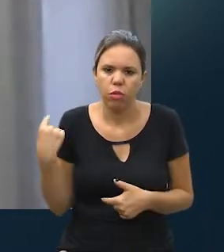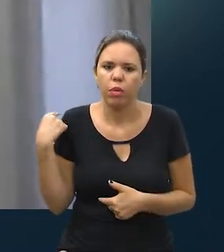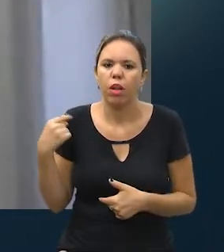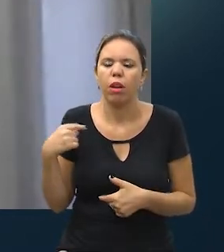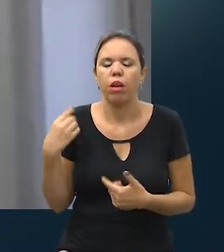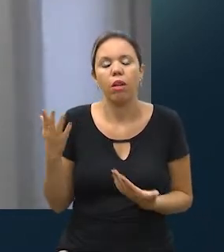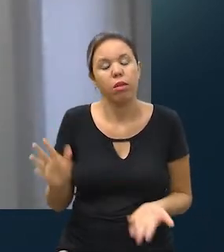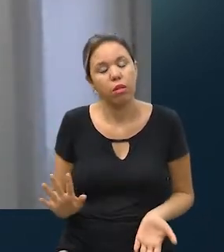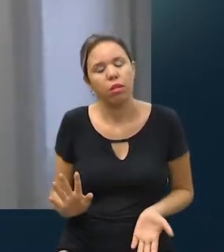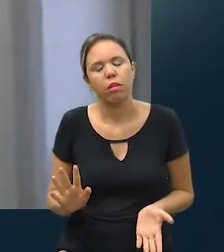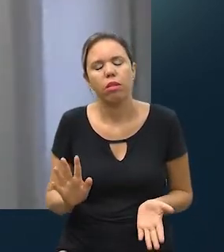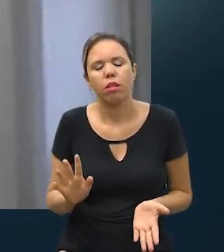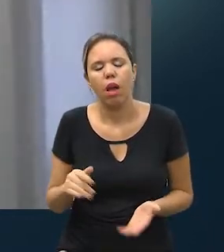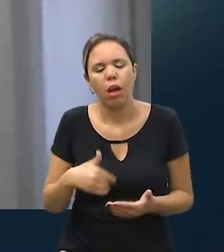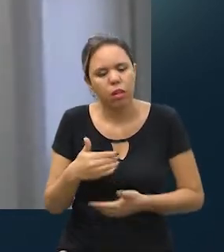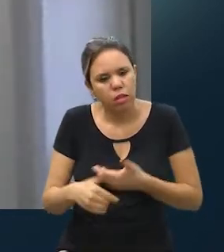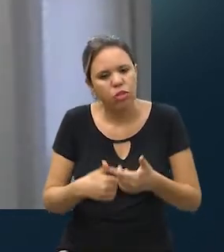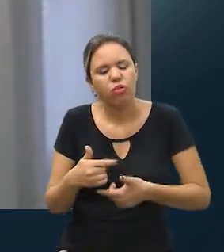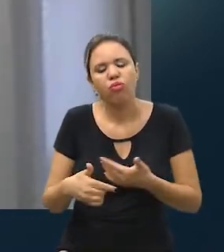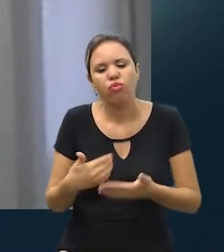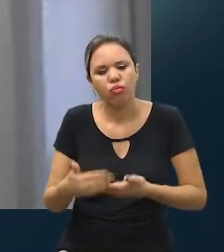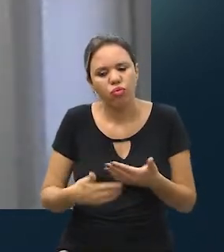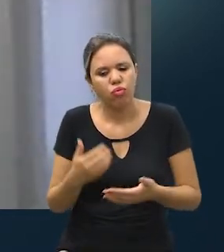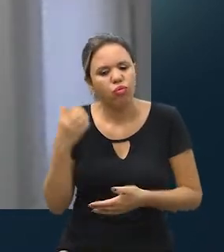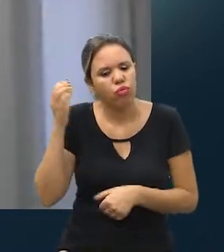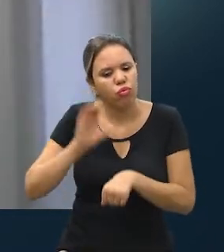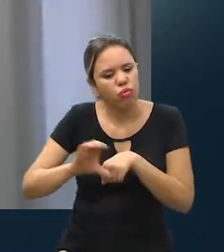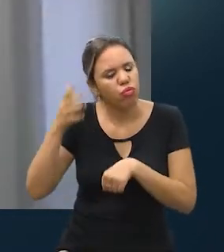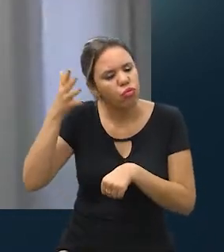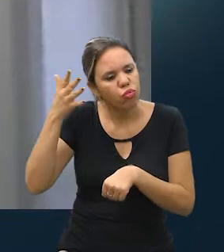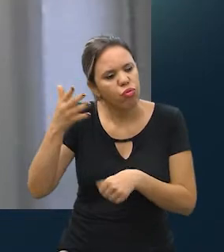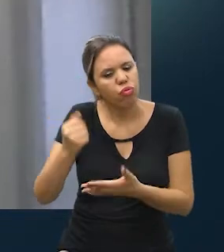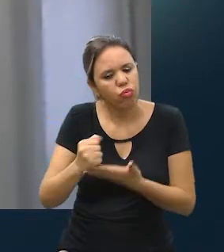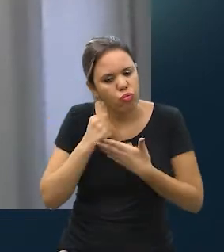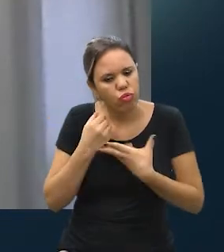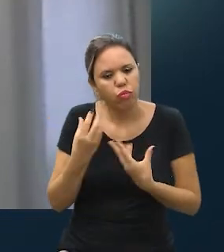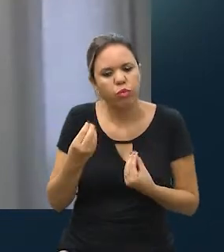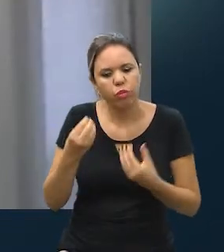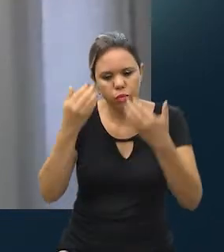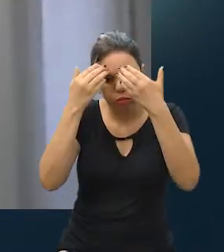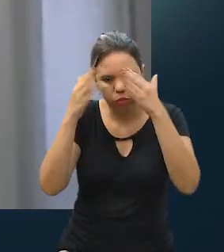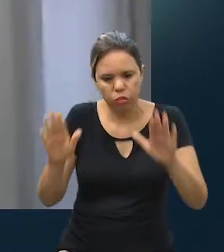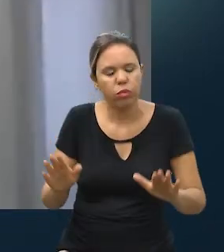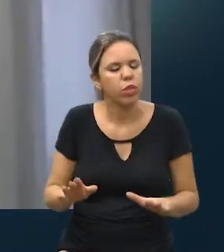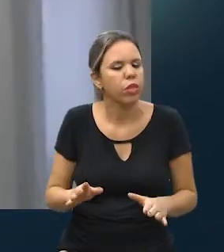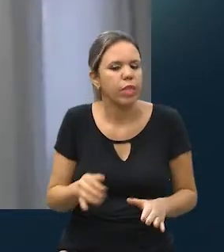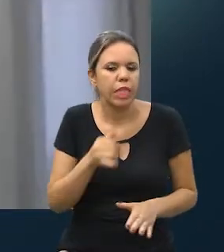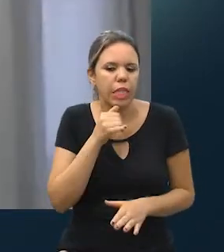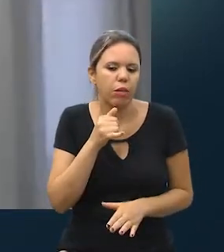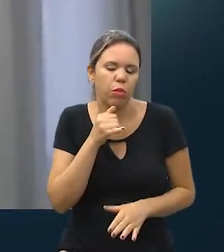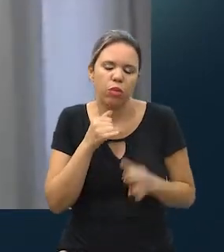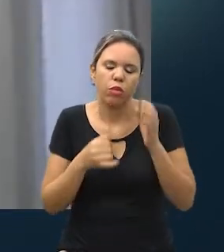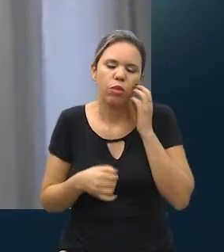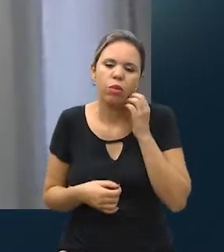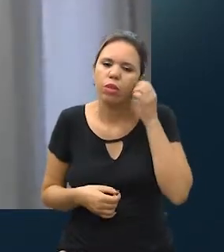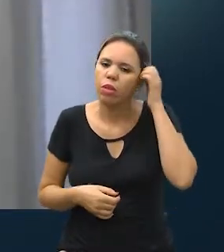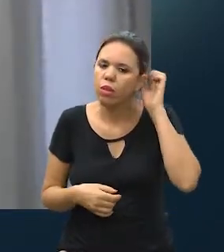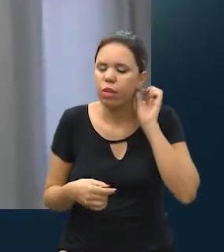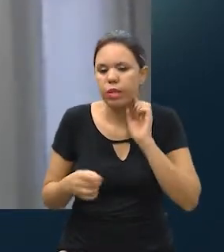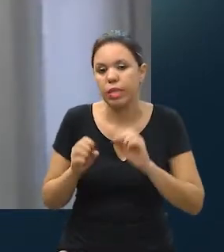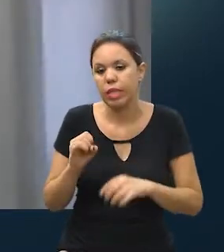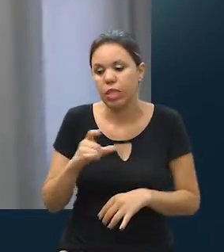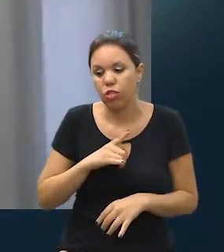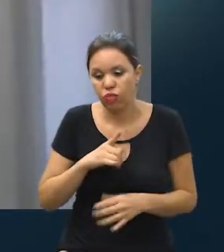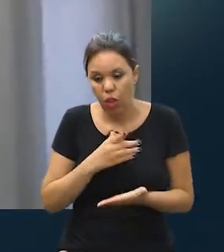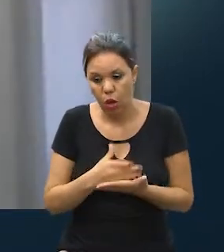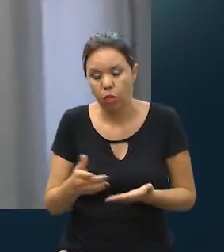né? Então, esse processo de coaching, para mim, ajudou muito, porque eu não preciso me desligar. Como eu falei, se eu tivesse